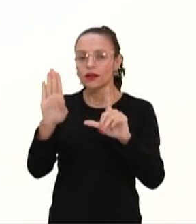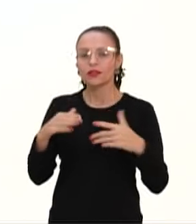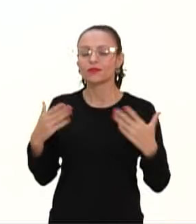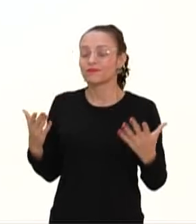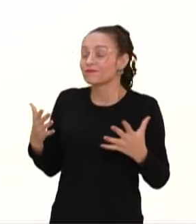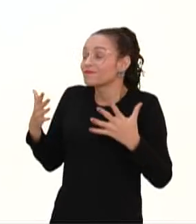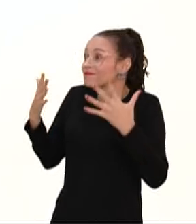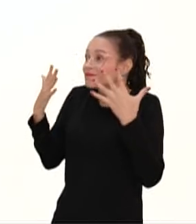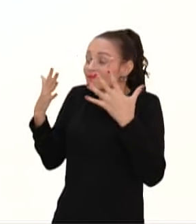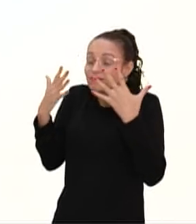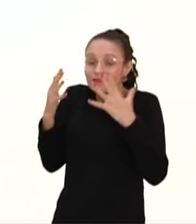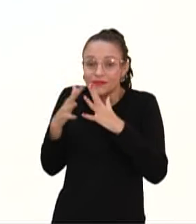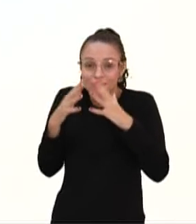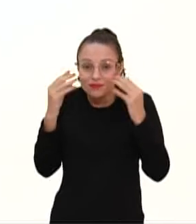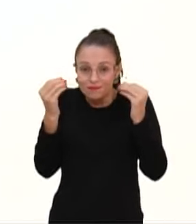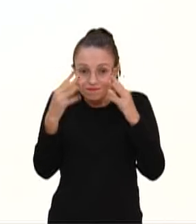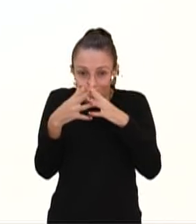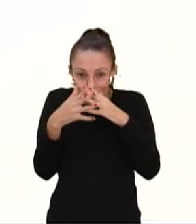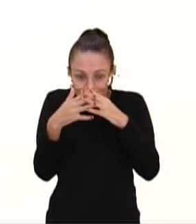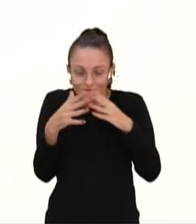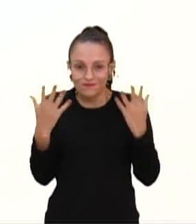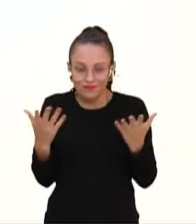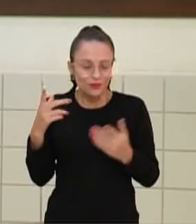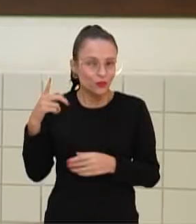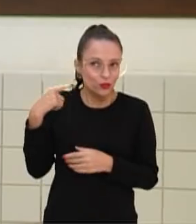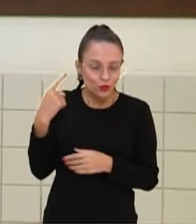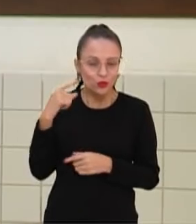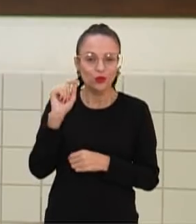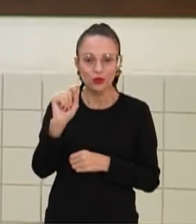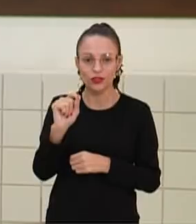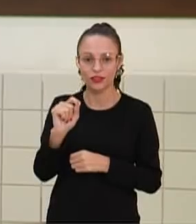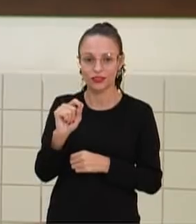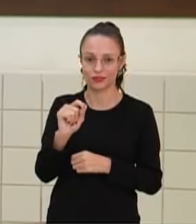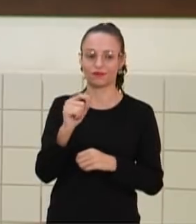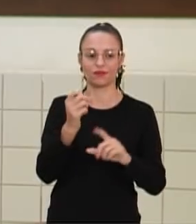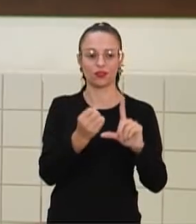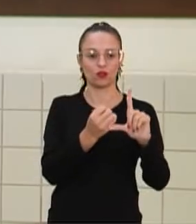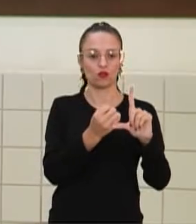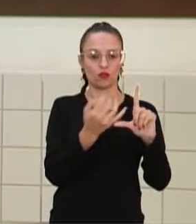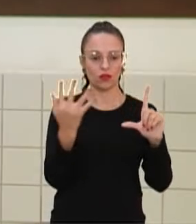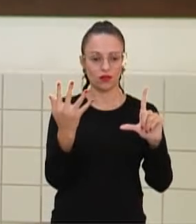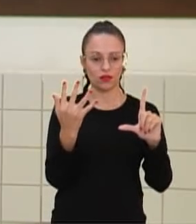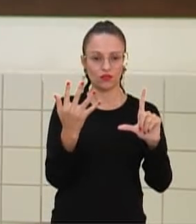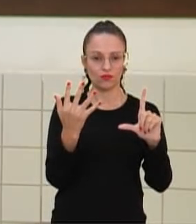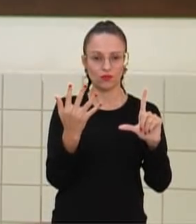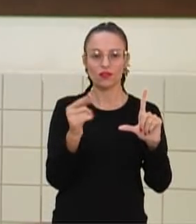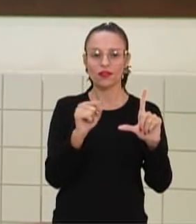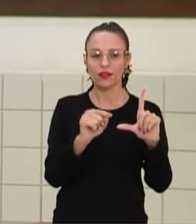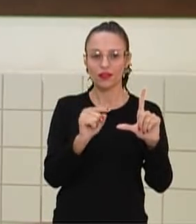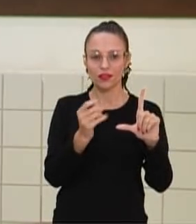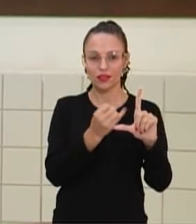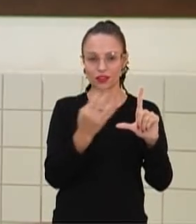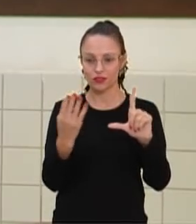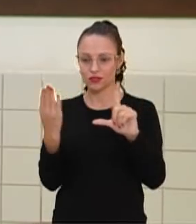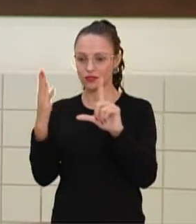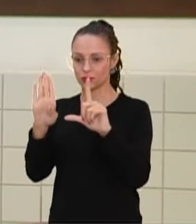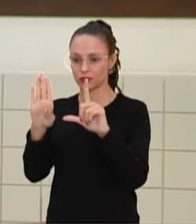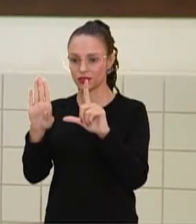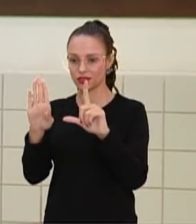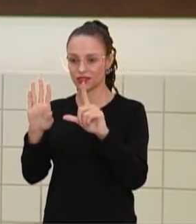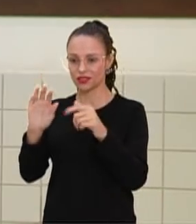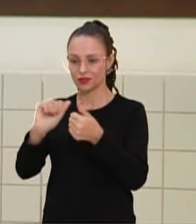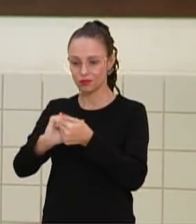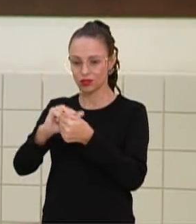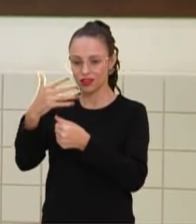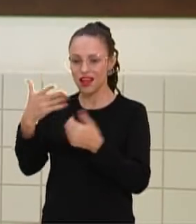assim, gente, mas olha só que doideira, né? Uma hora o logaritmo está com um logaritmando em forma de